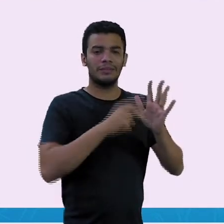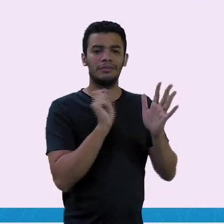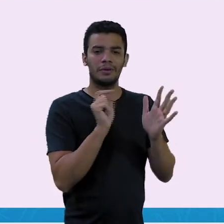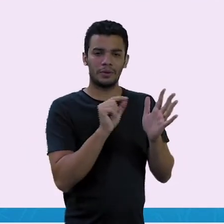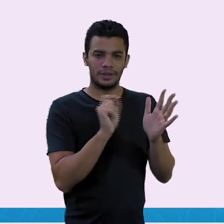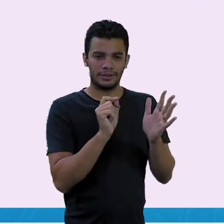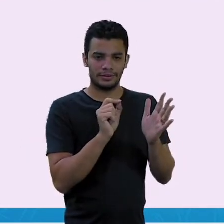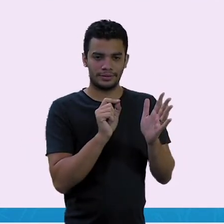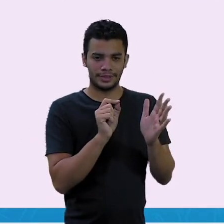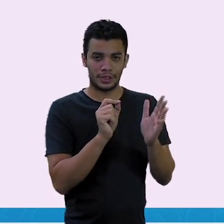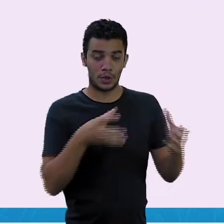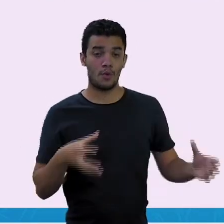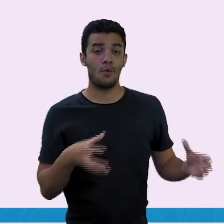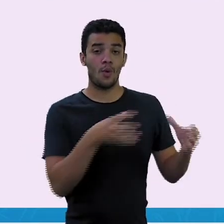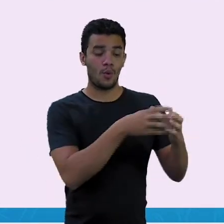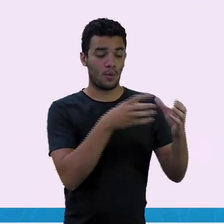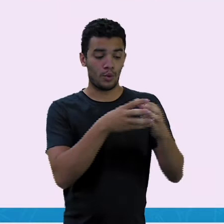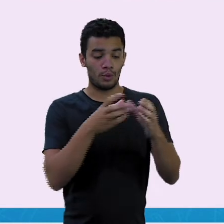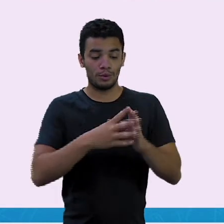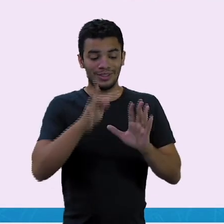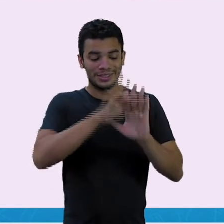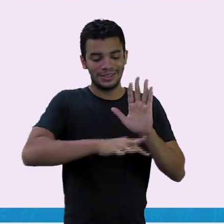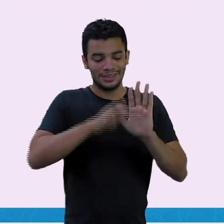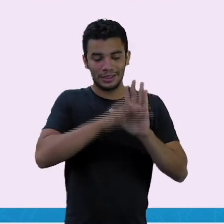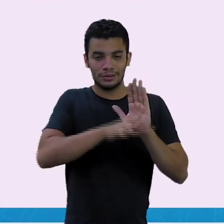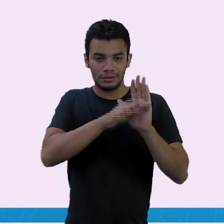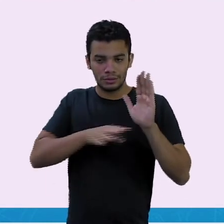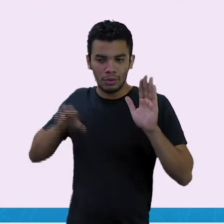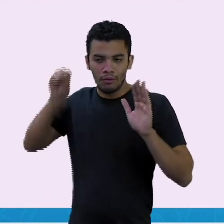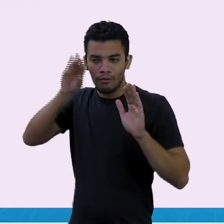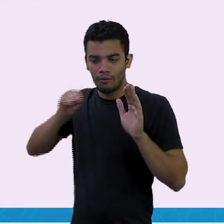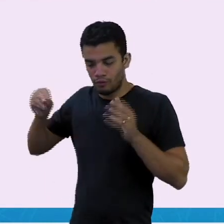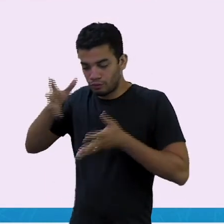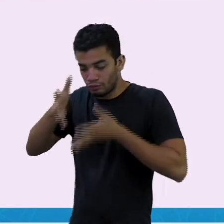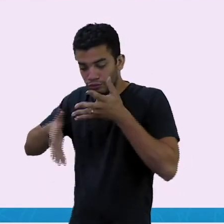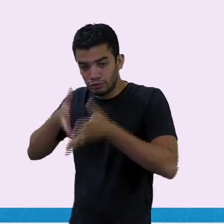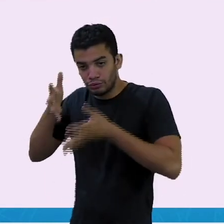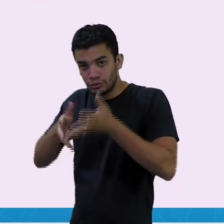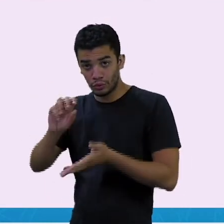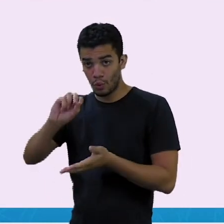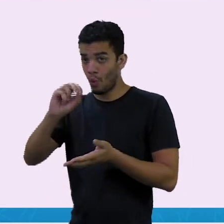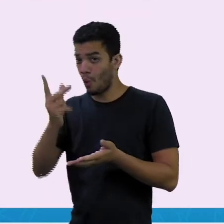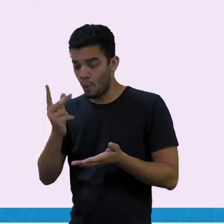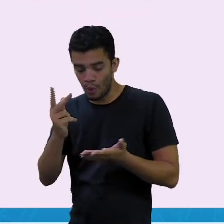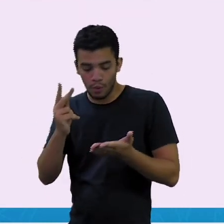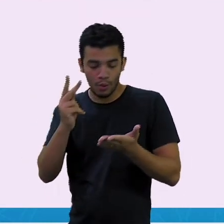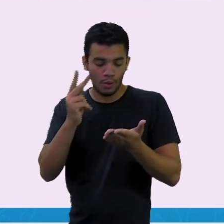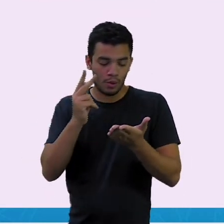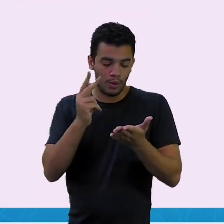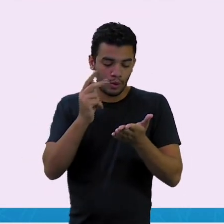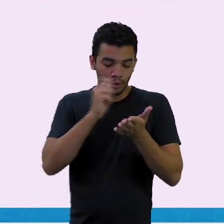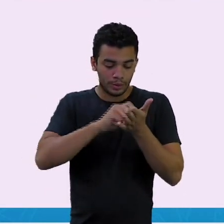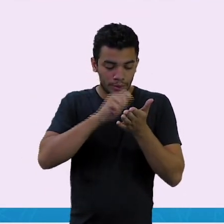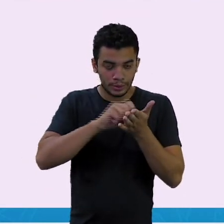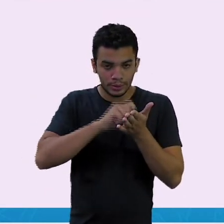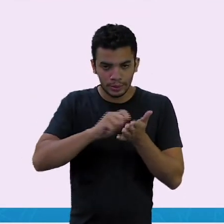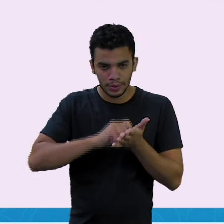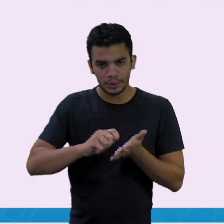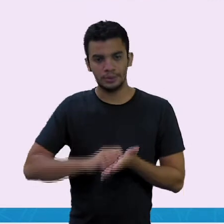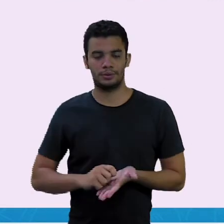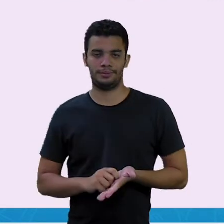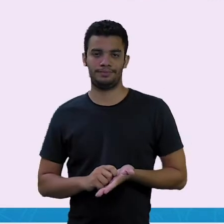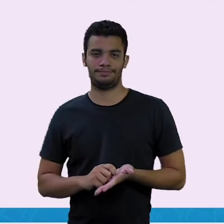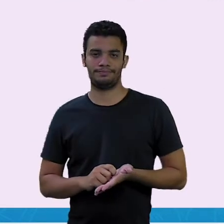oral e escrito. E o bilhete? O que é um bilhete? Bilhete é um breve